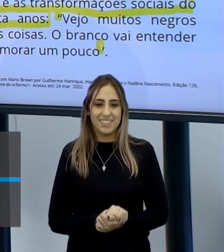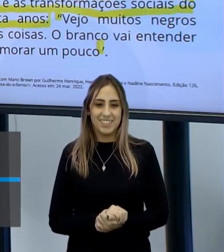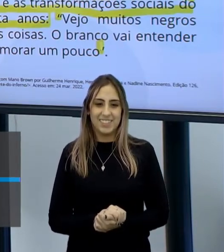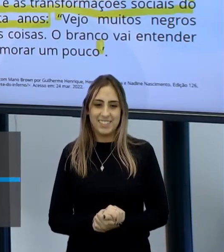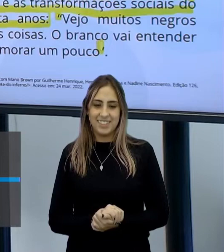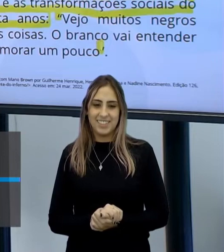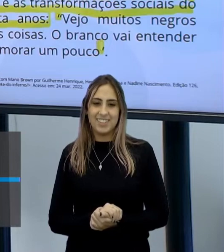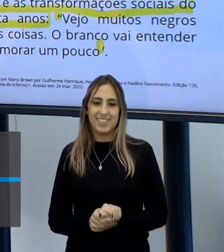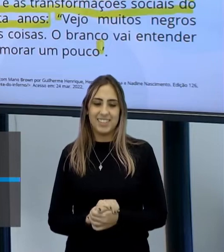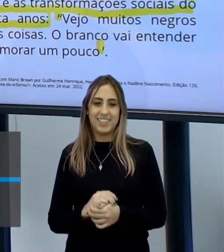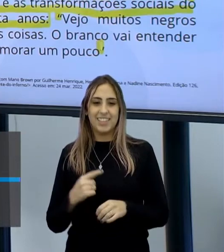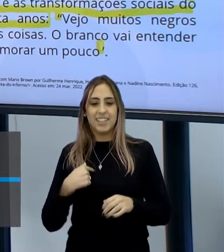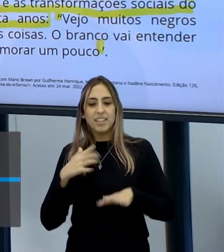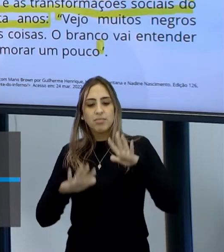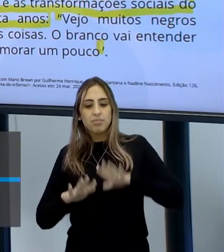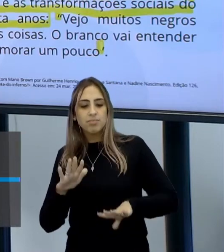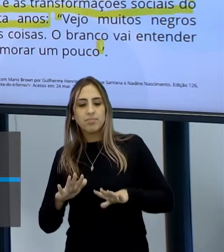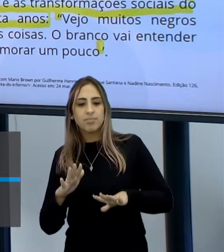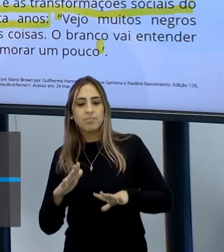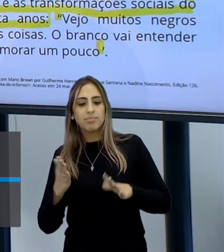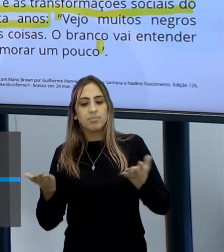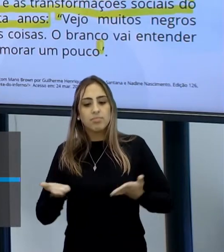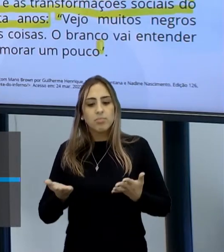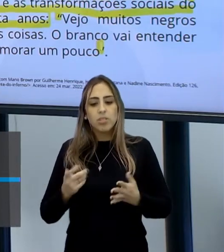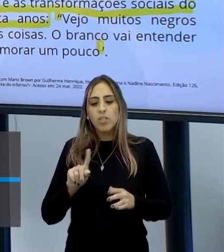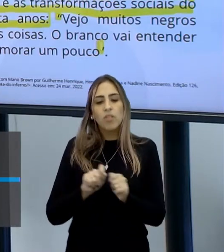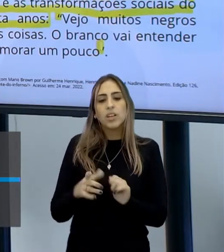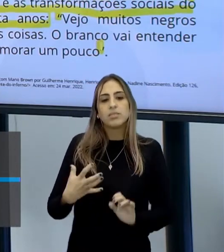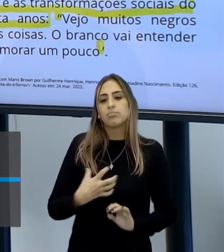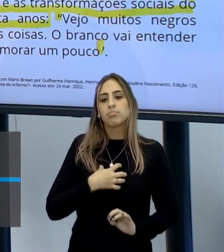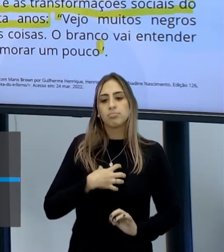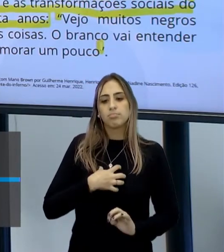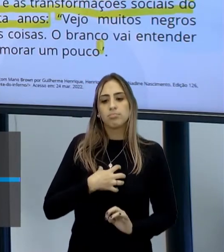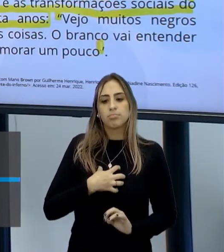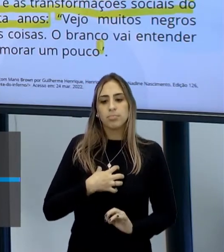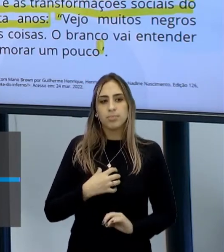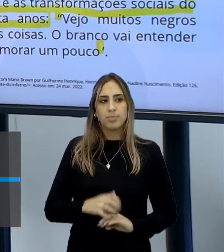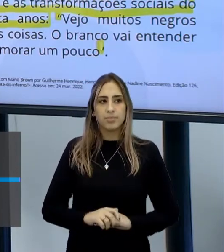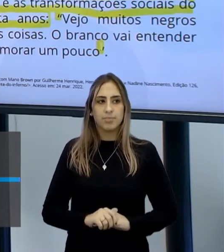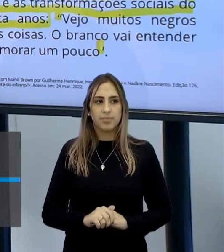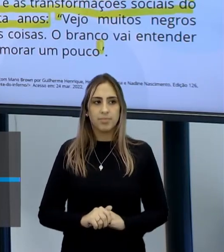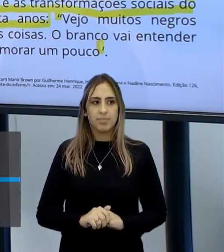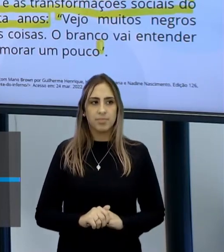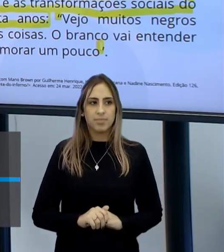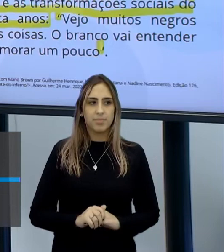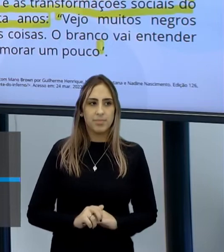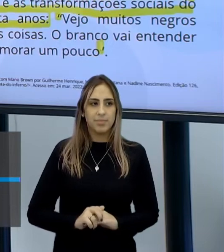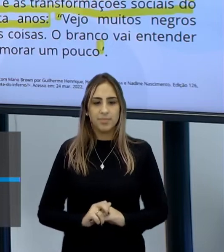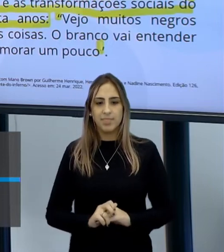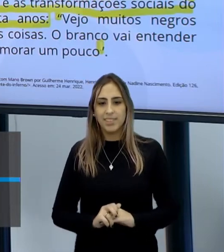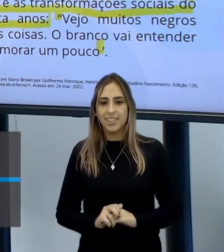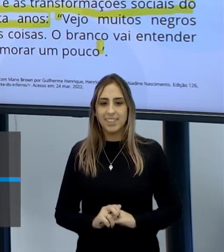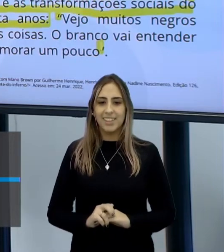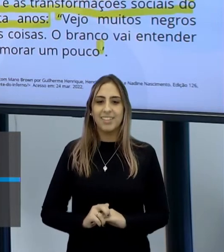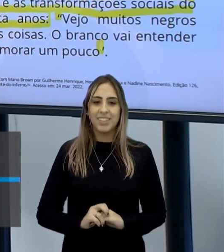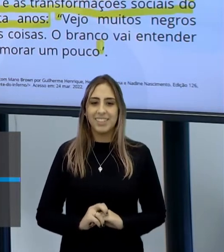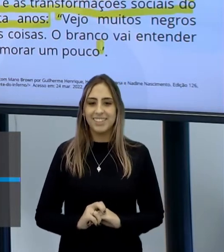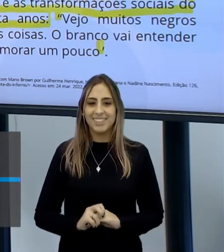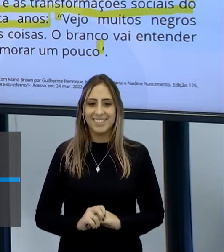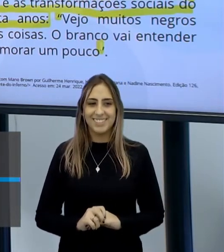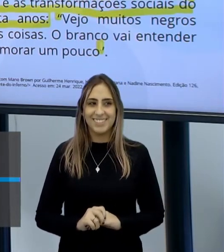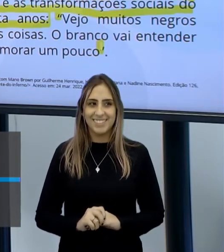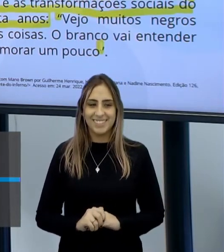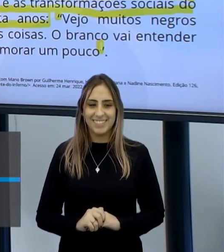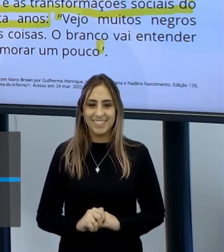receber. Talvez para esse grupo de hoje não faça sentido. Então como é que eu posso adaptar? Né? Que ele mesmo fala, hoje eu posso dar uma